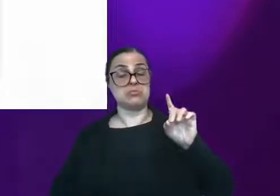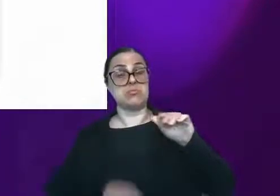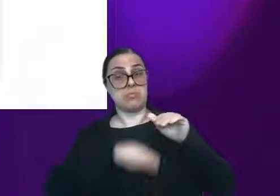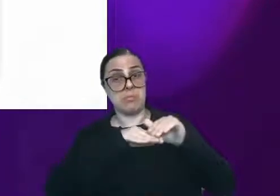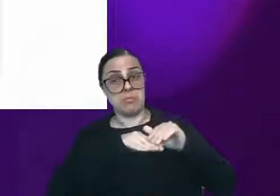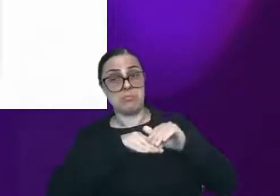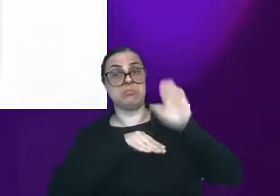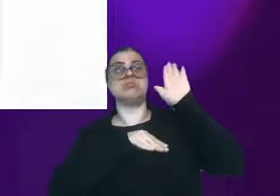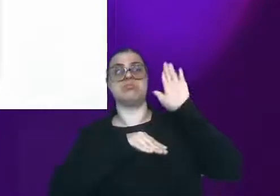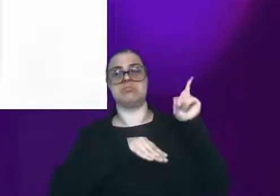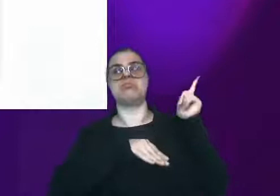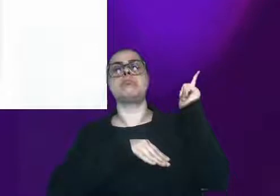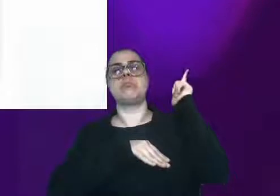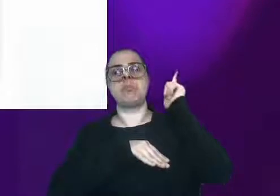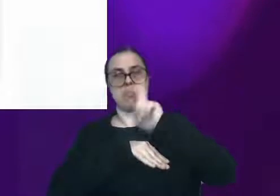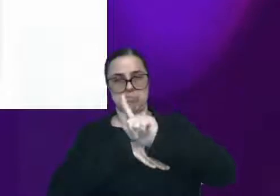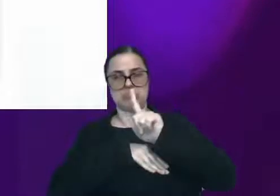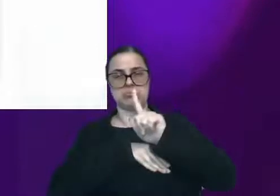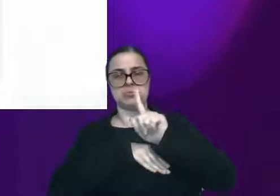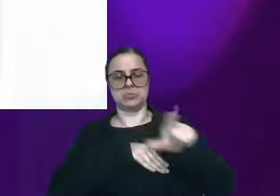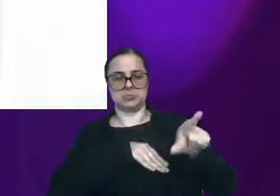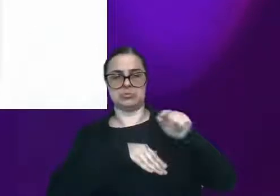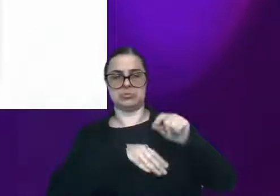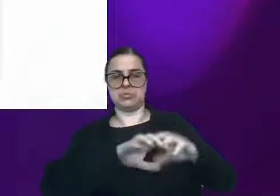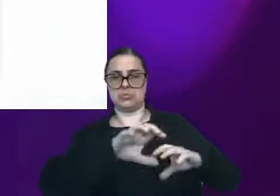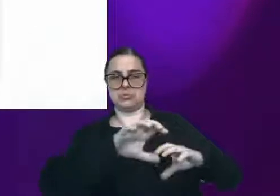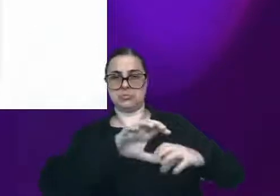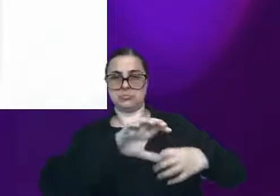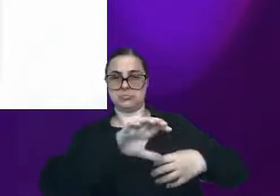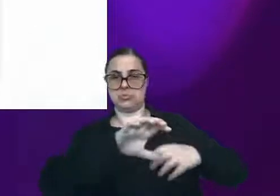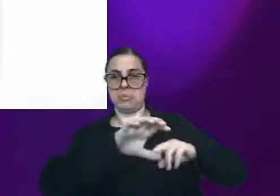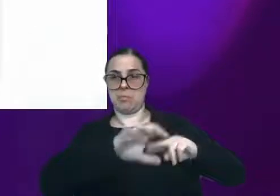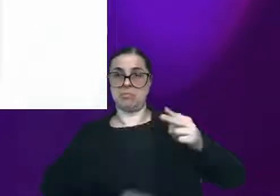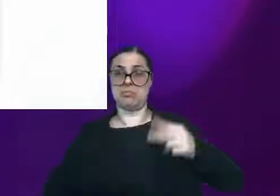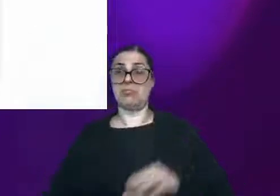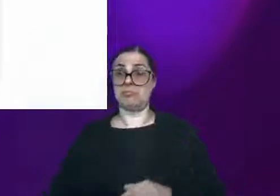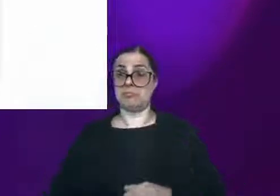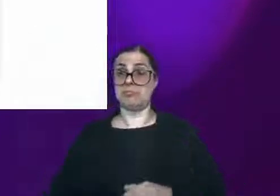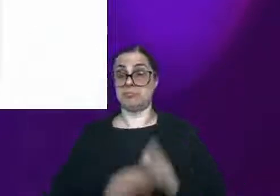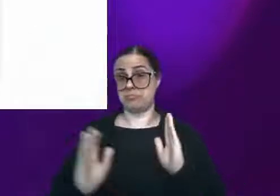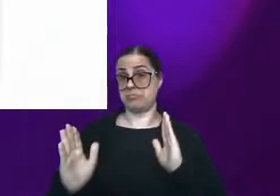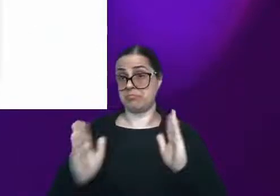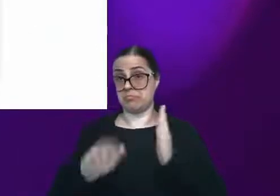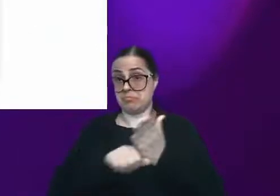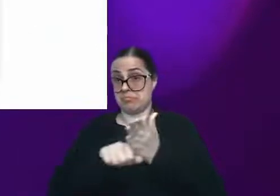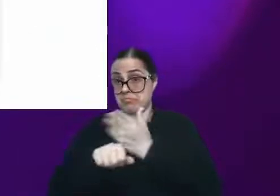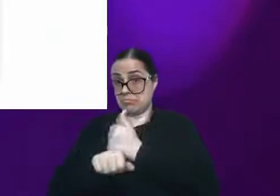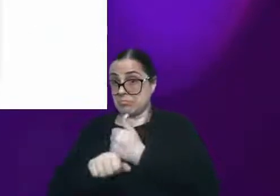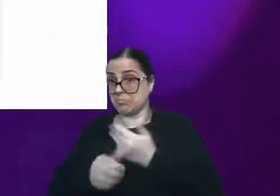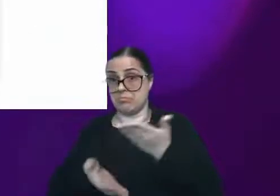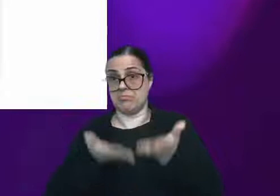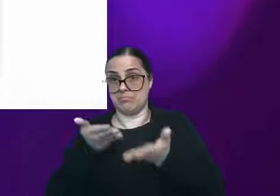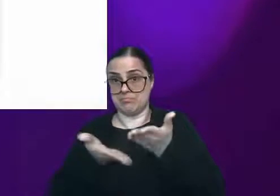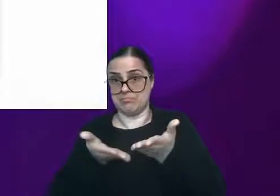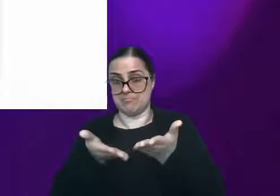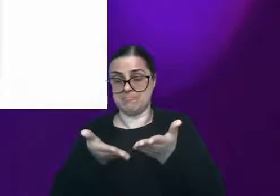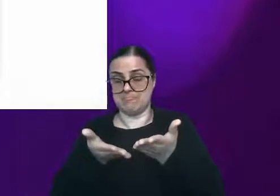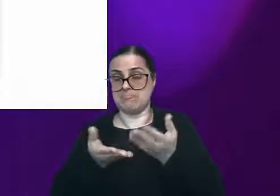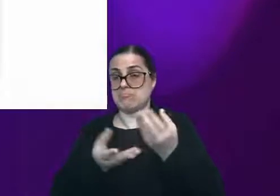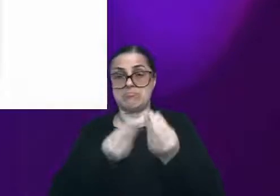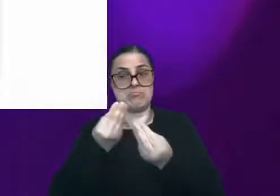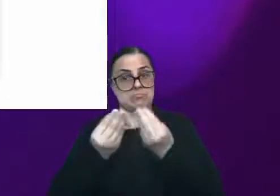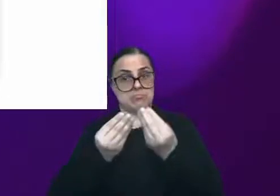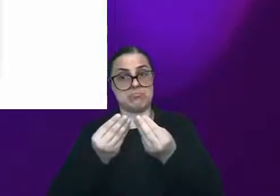sendo contemplado. E, nesse meio tempo, a opção do tratamento prévio, né? A eventual